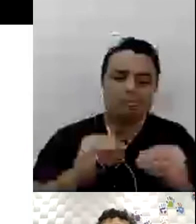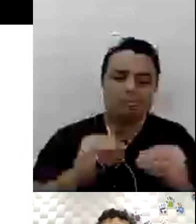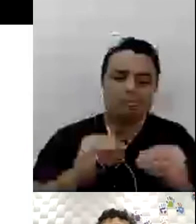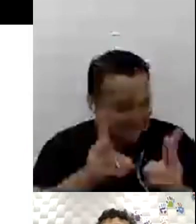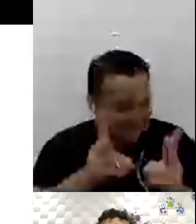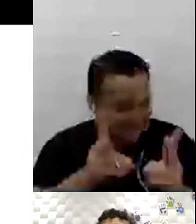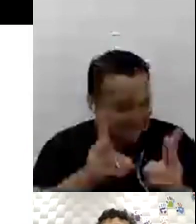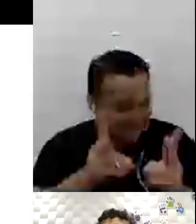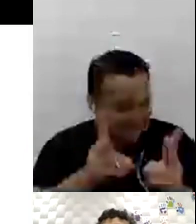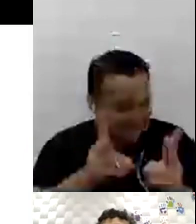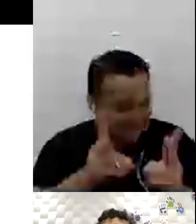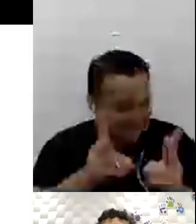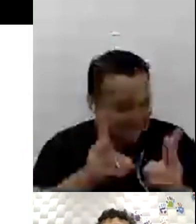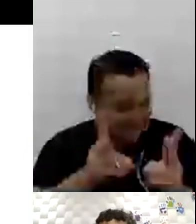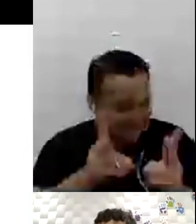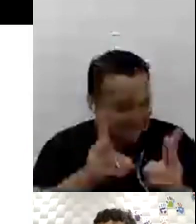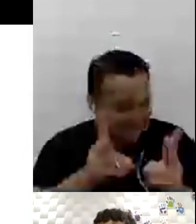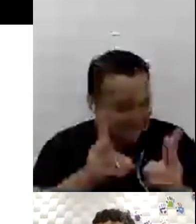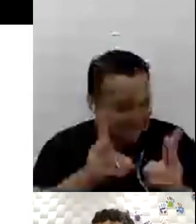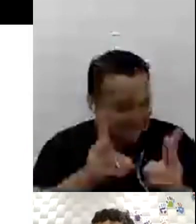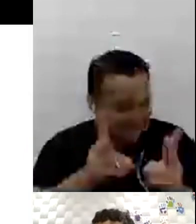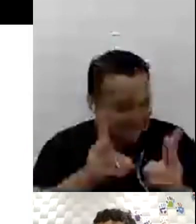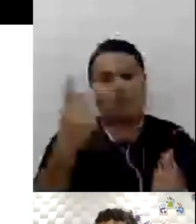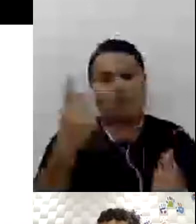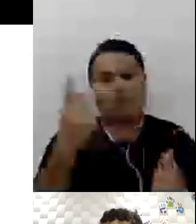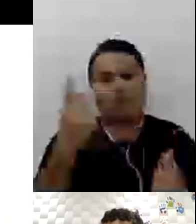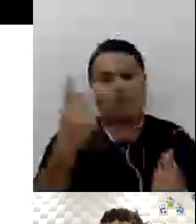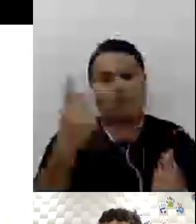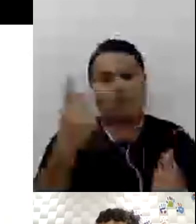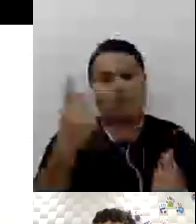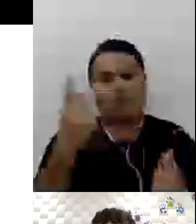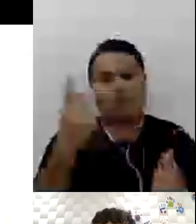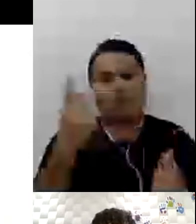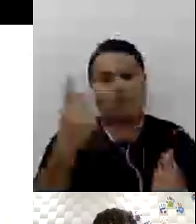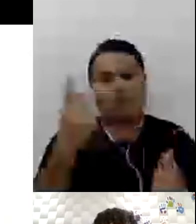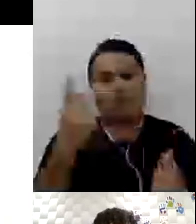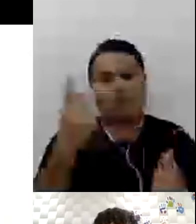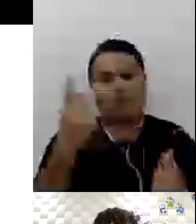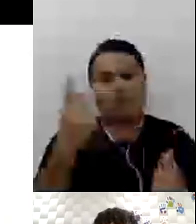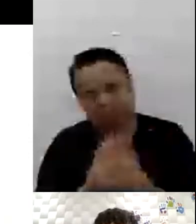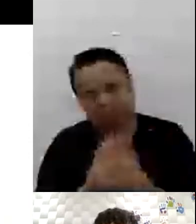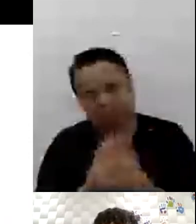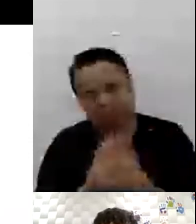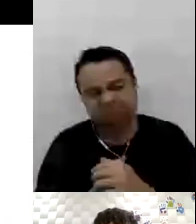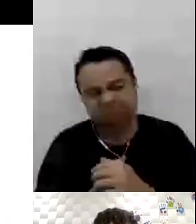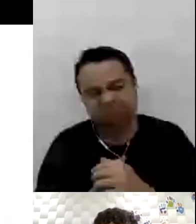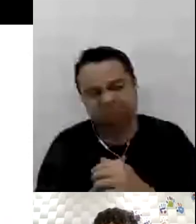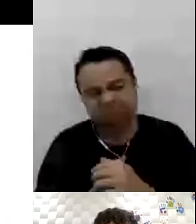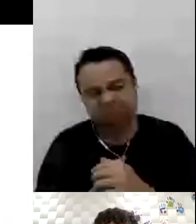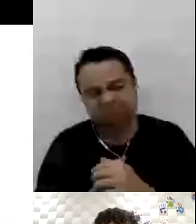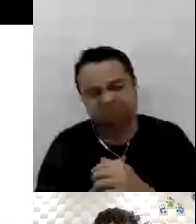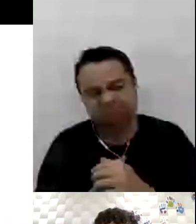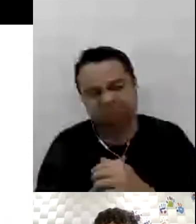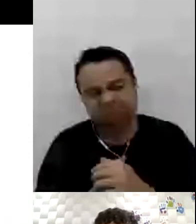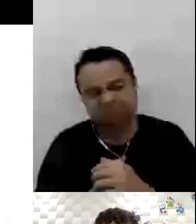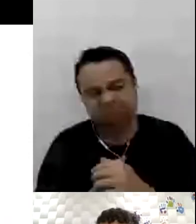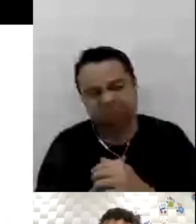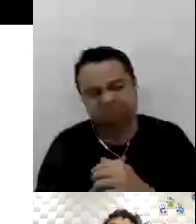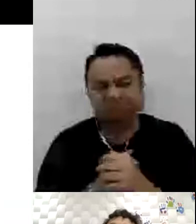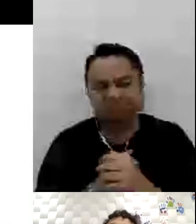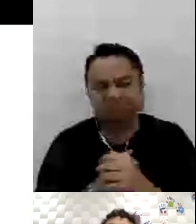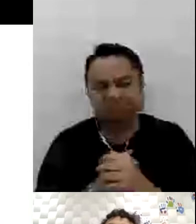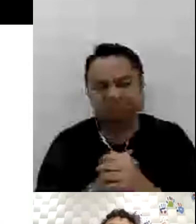e aumentando o valor que a gente consegue extrair desses dados, né? Então, acho que Seria essa minha que